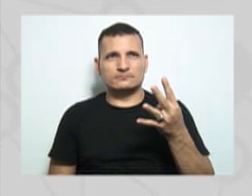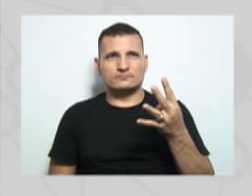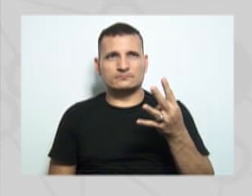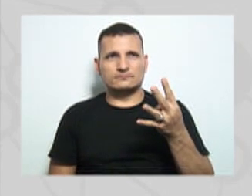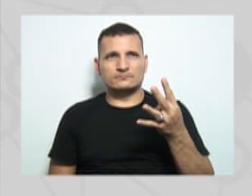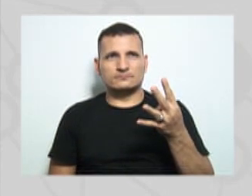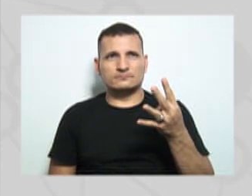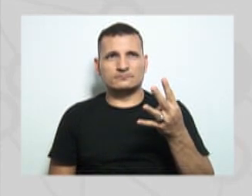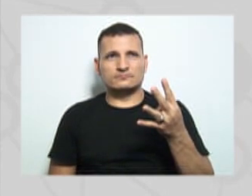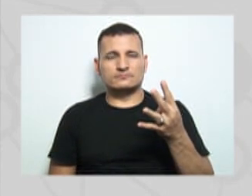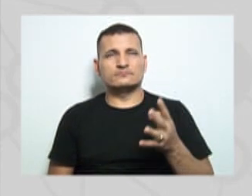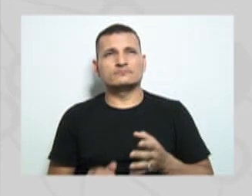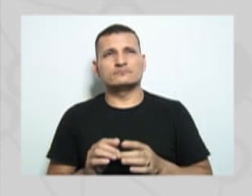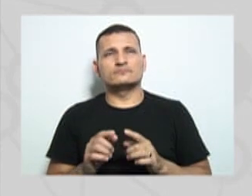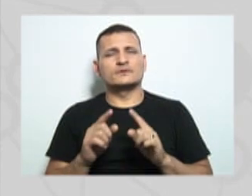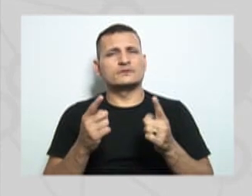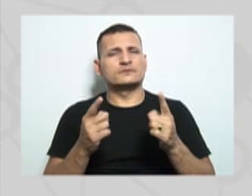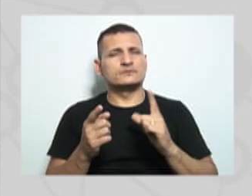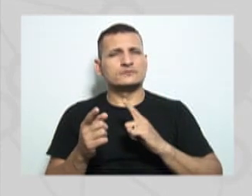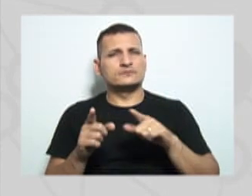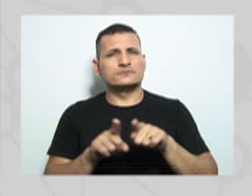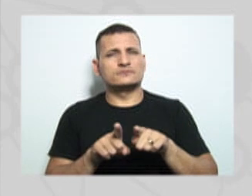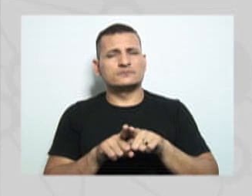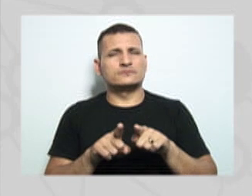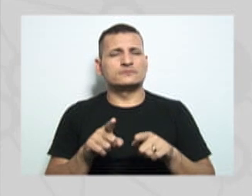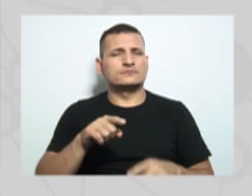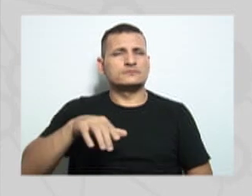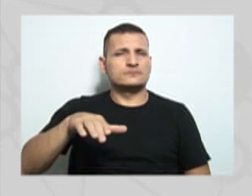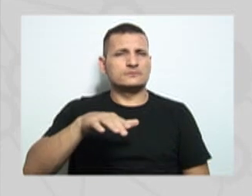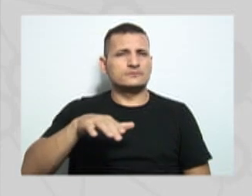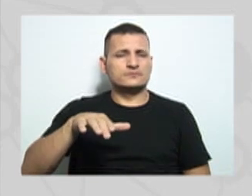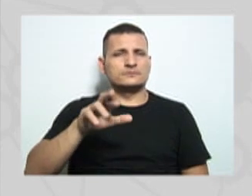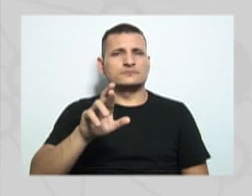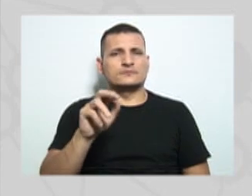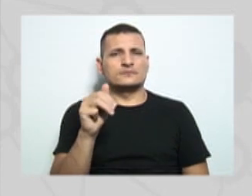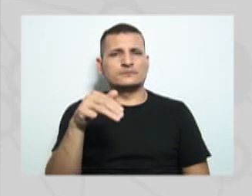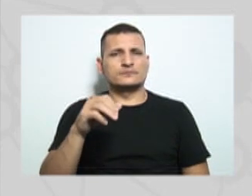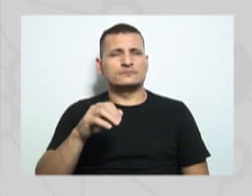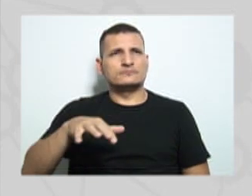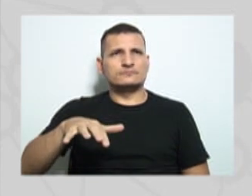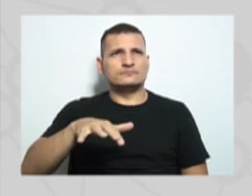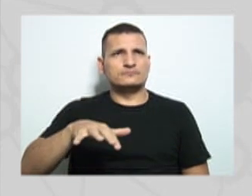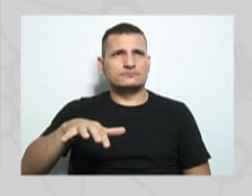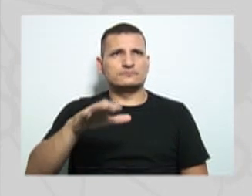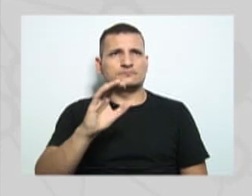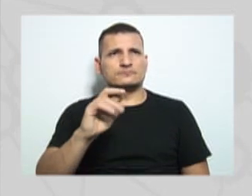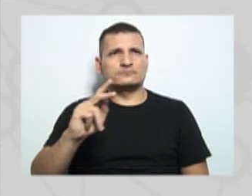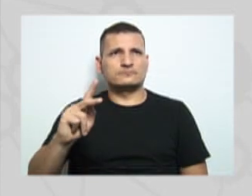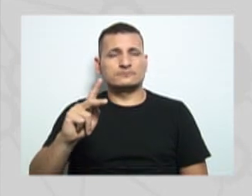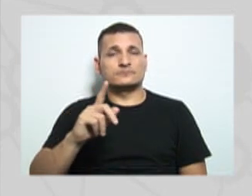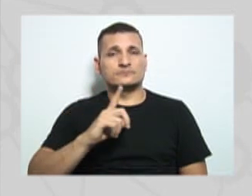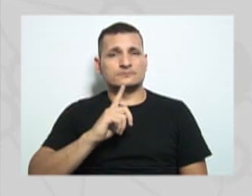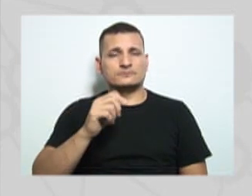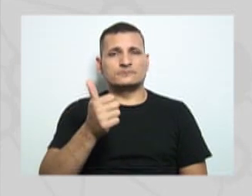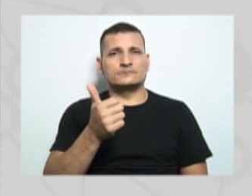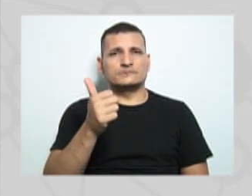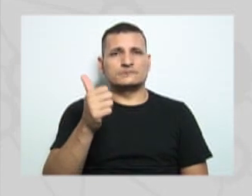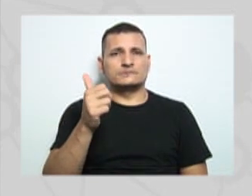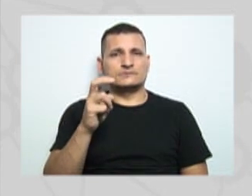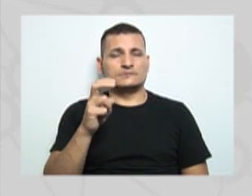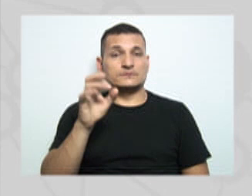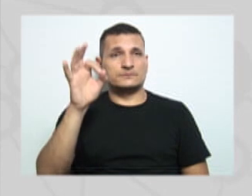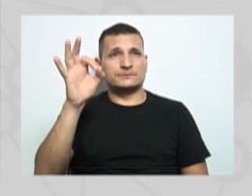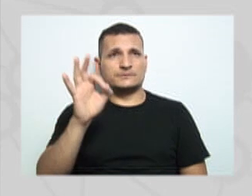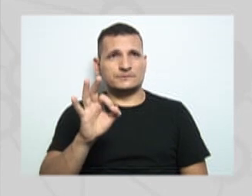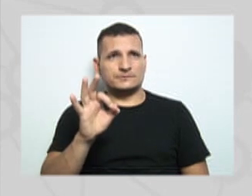Só que eu também tenho que ver a questão do ramo. Então, eu tenho ainda mais 15% em